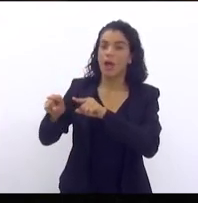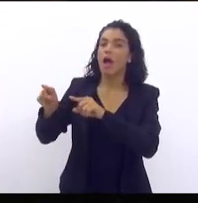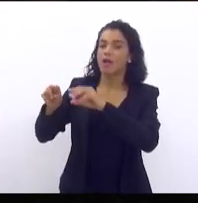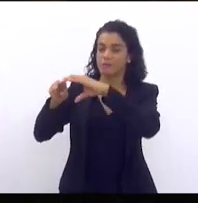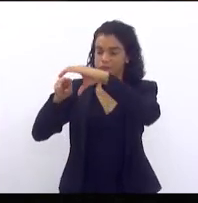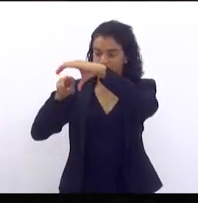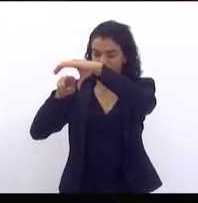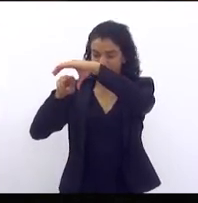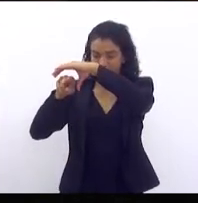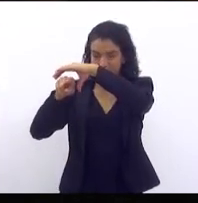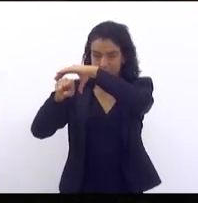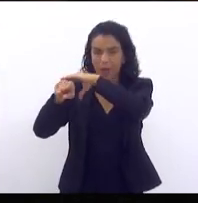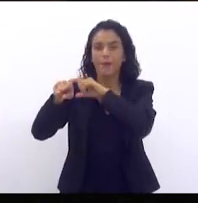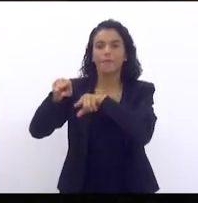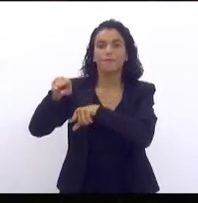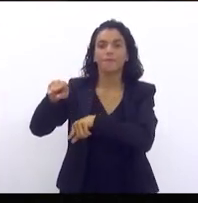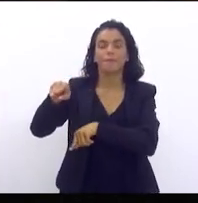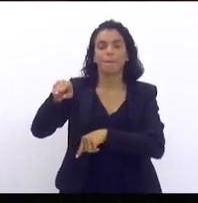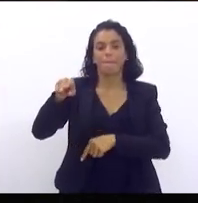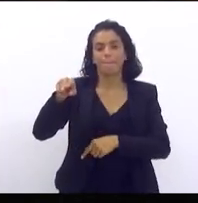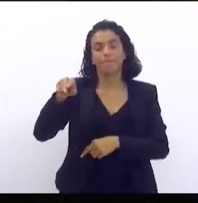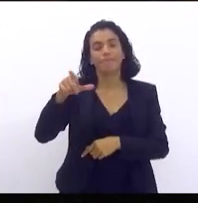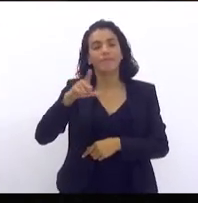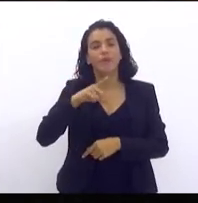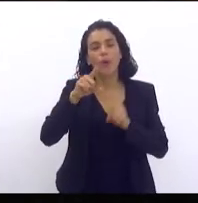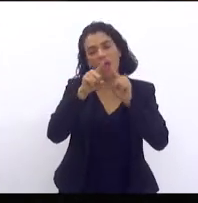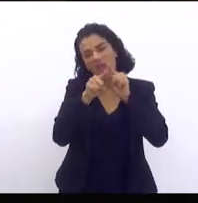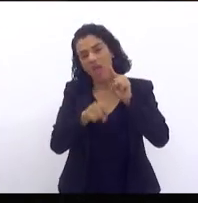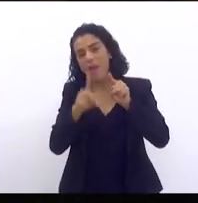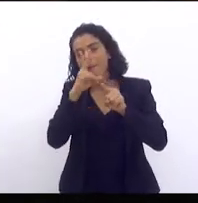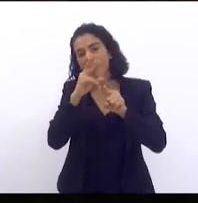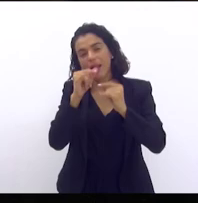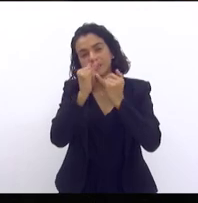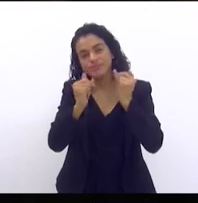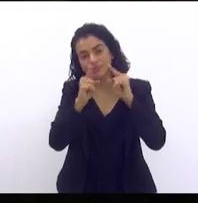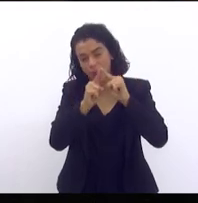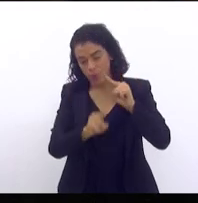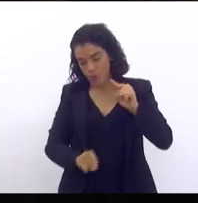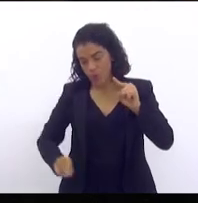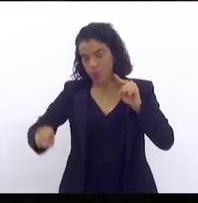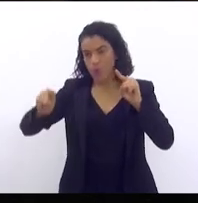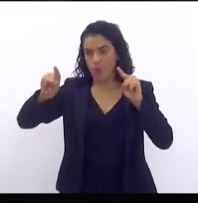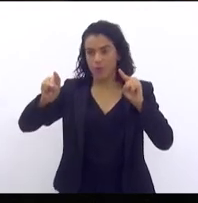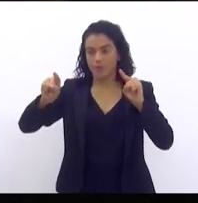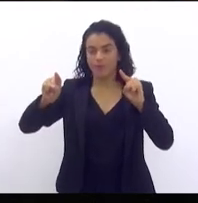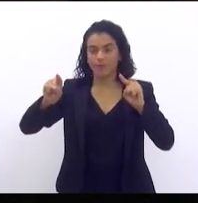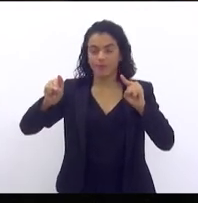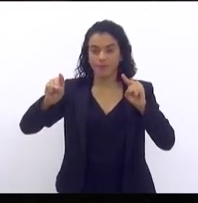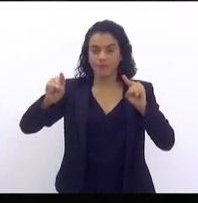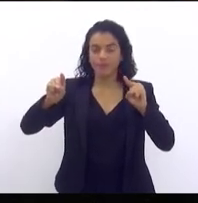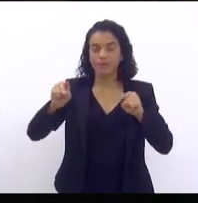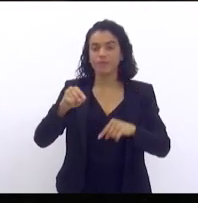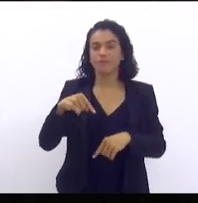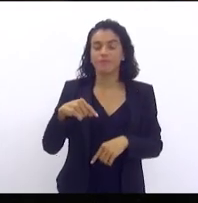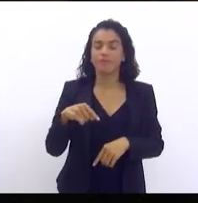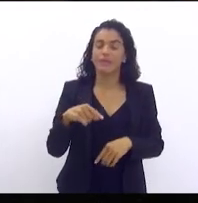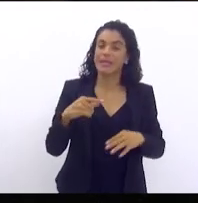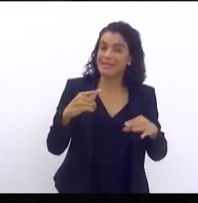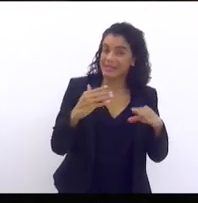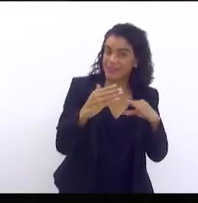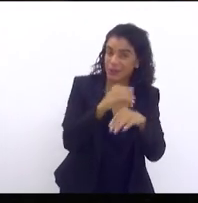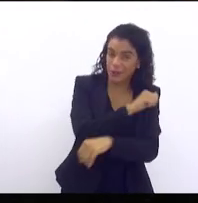São Conrado e Barra. Então é como fosse um U. E a nossa cidade, ela tem